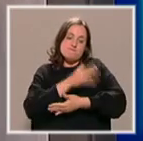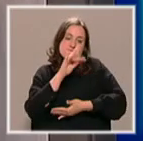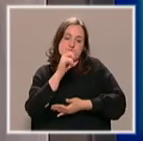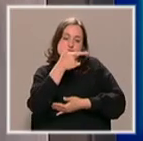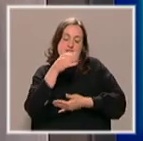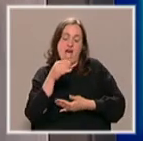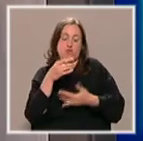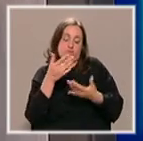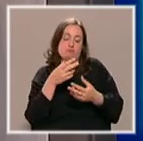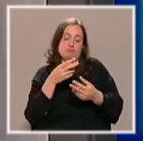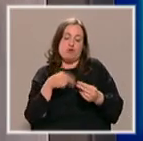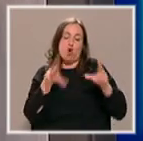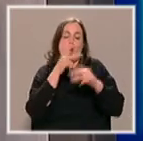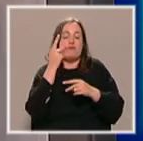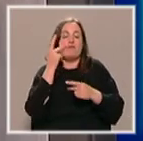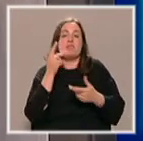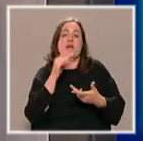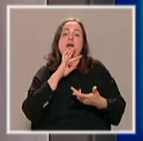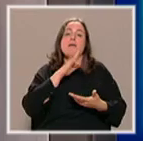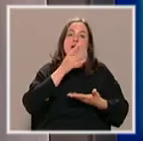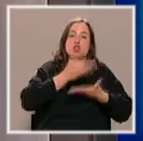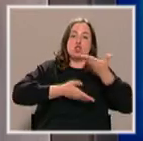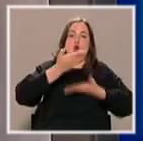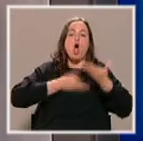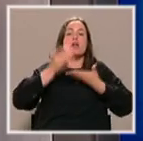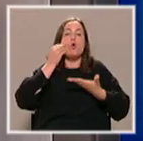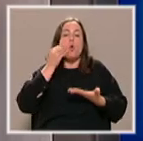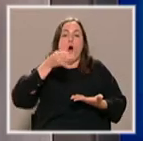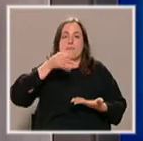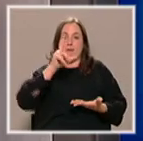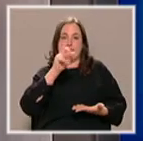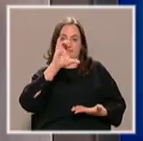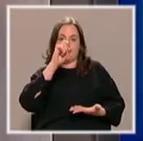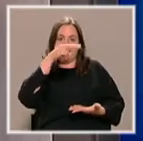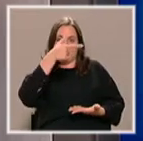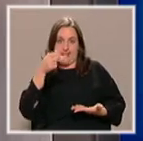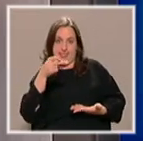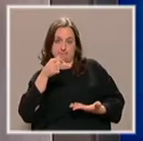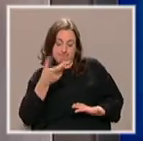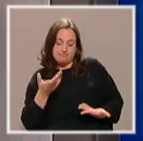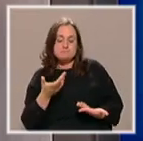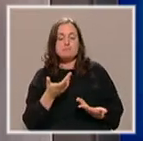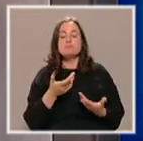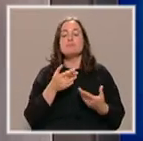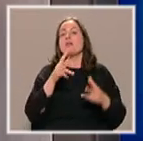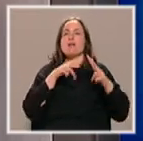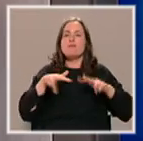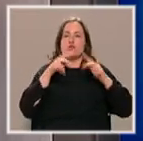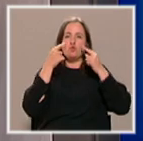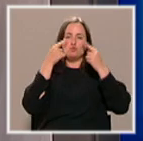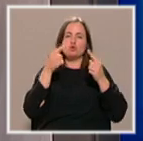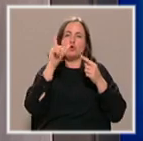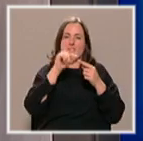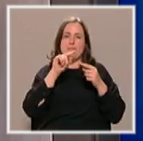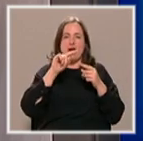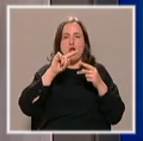embrião ou o novo ser, e a mãe através da placenta. No vídeo foram focados alguns anexos embrionais.